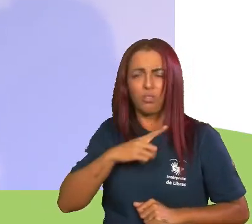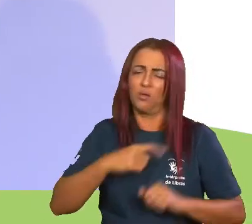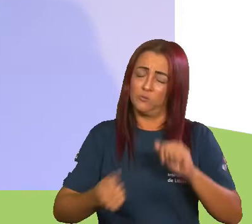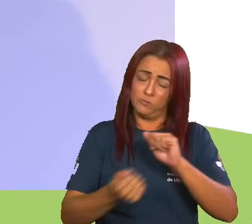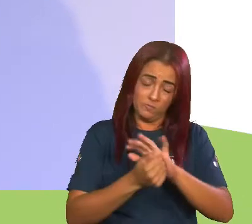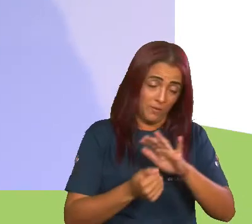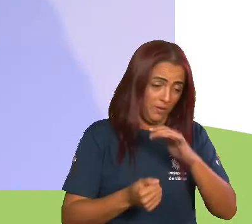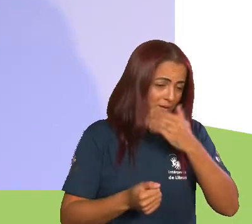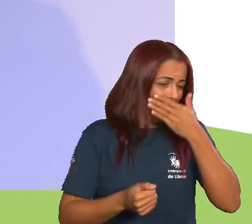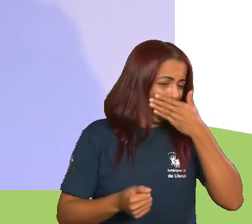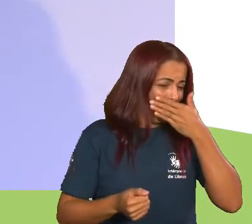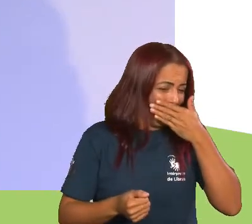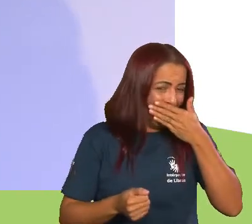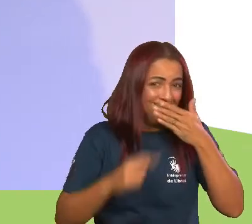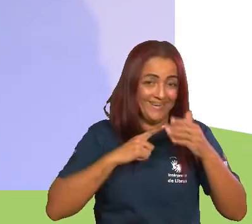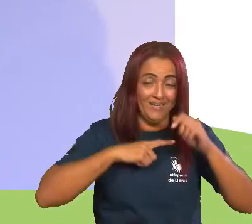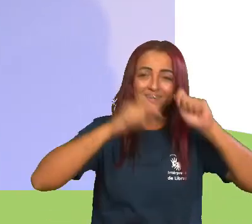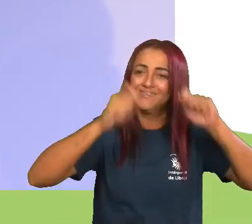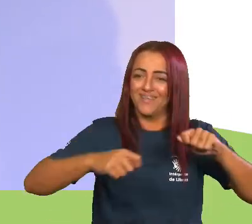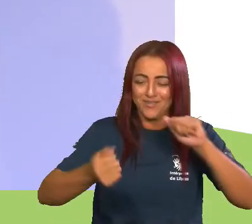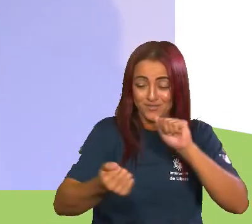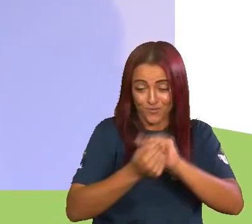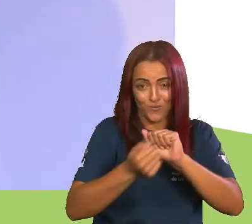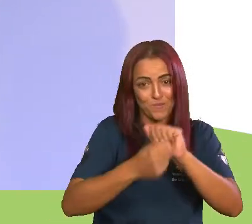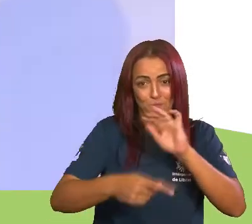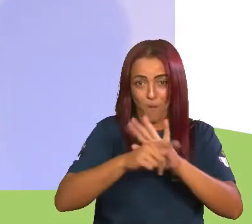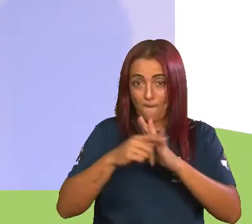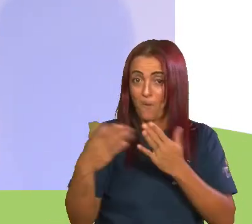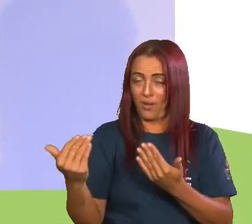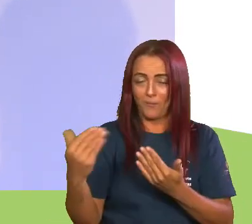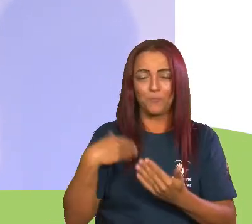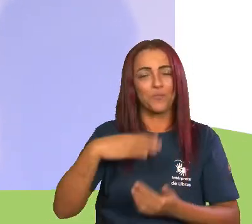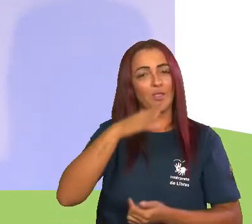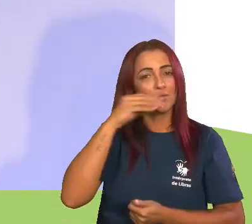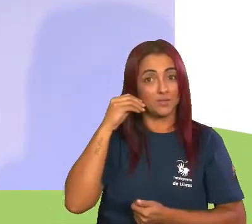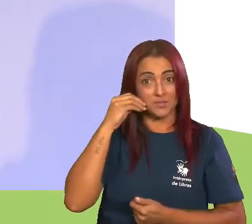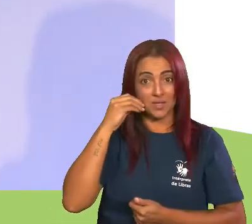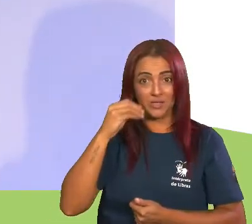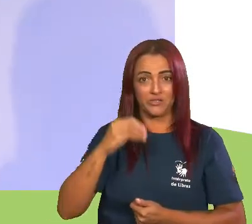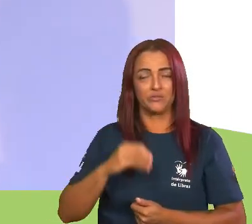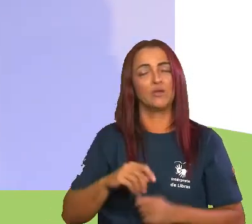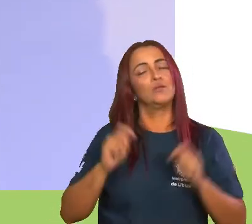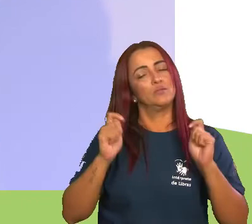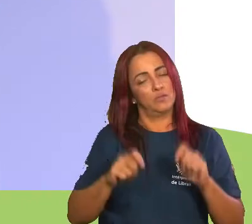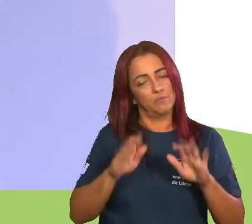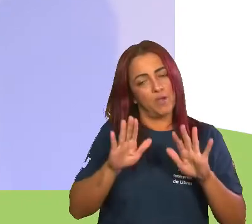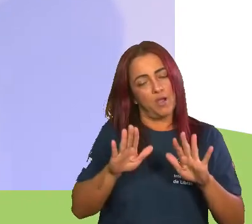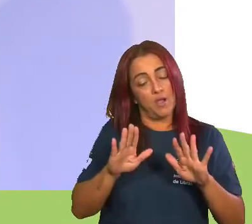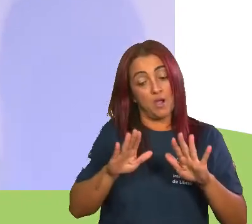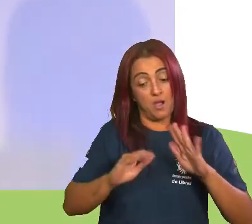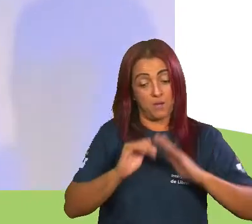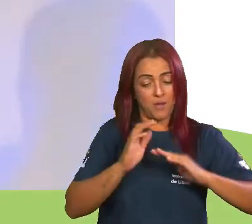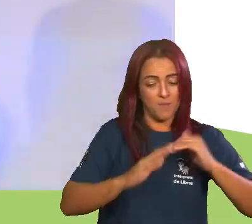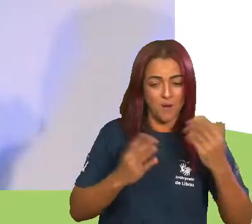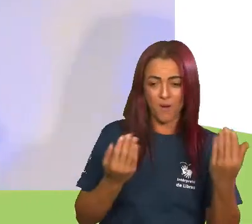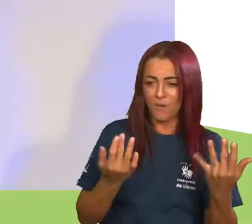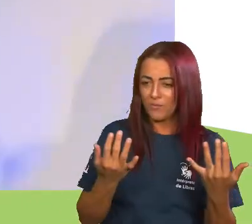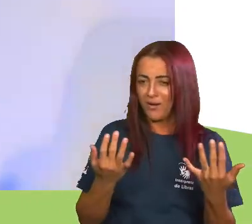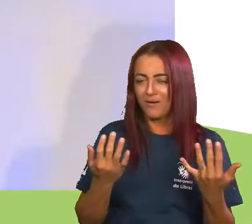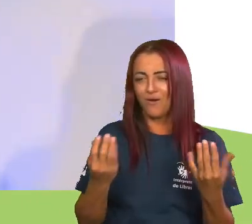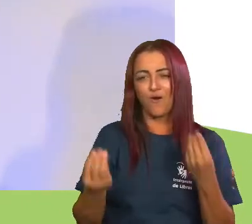né? Érica Medrado, e que eu vejo o seguinte, hoje, o que essas mãos me dizem, assim, que eu não